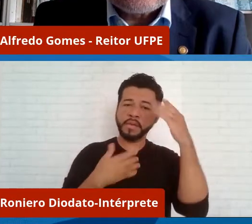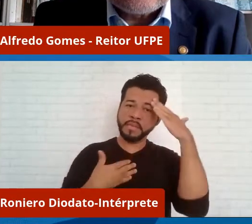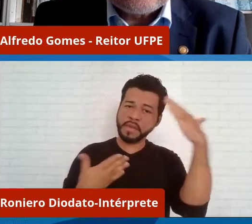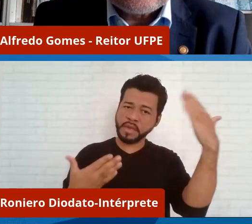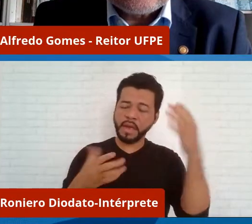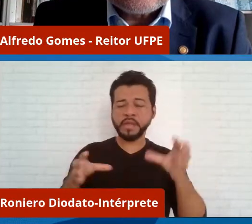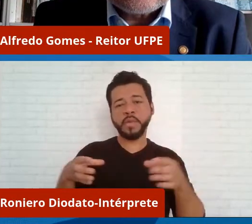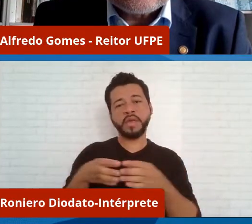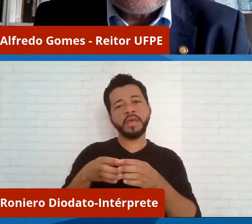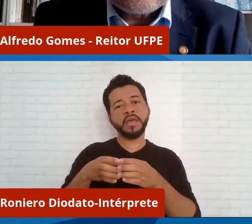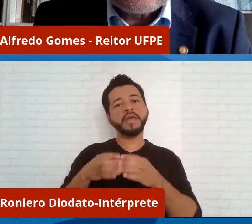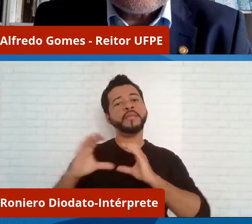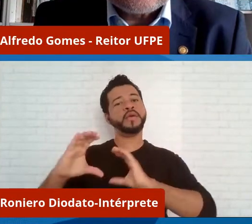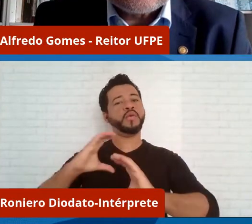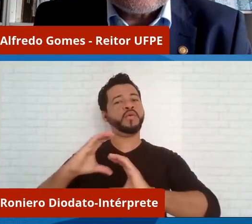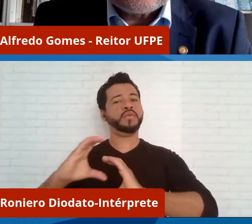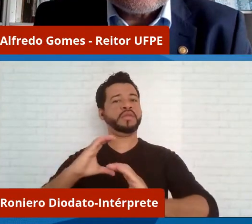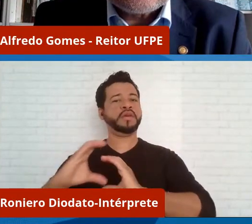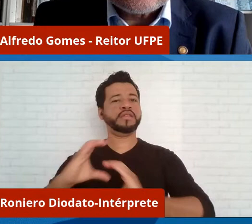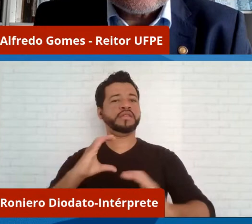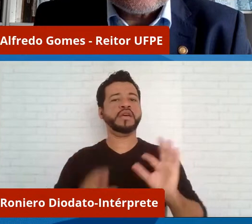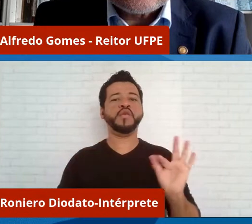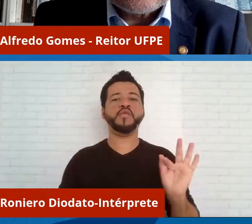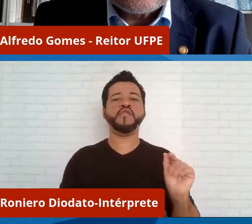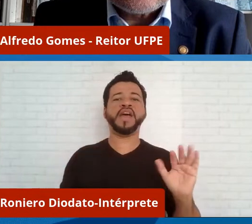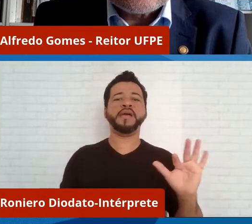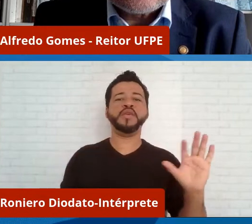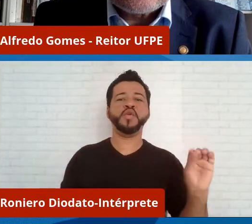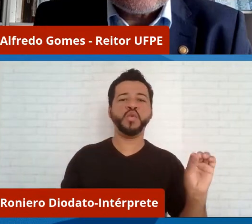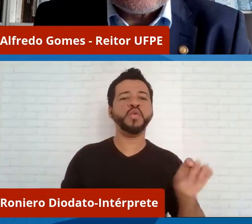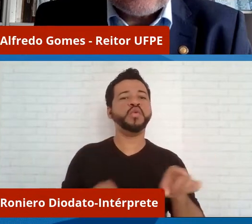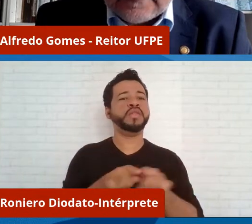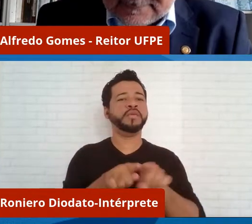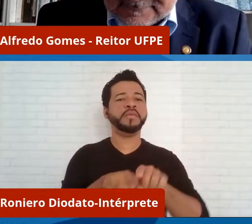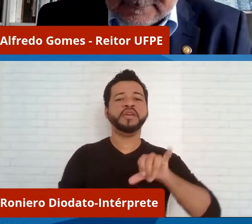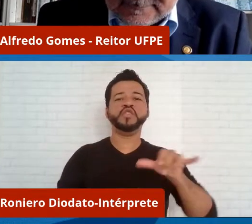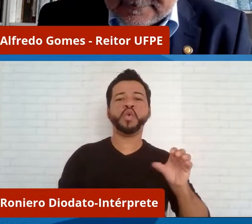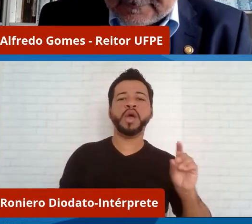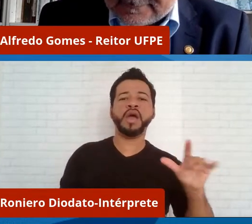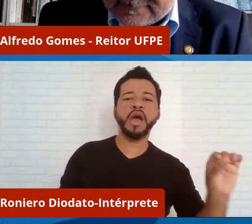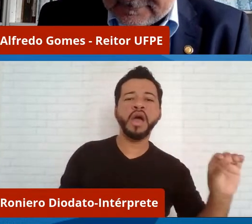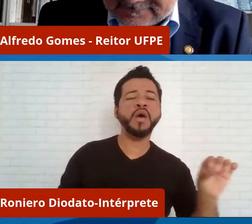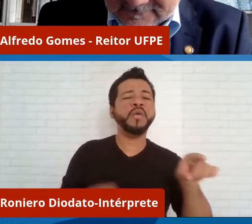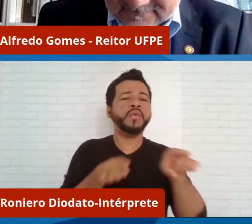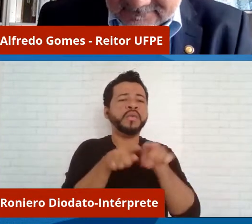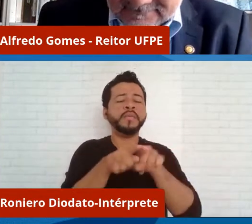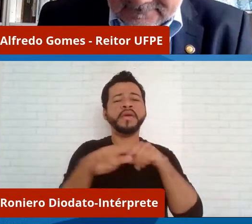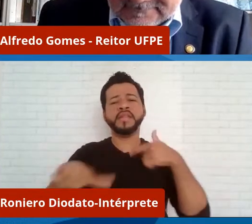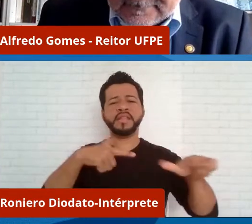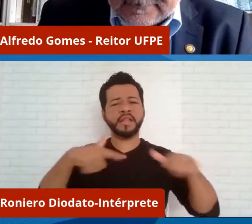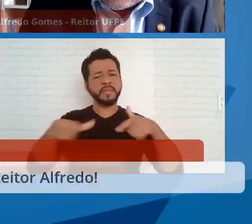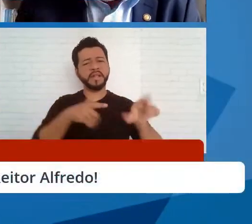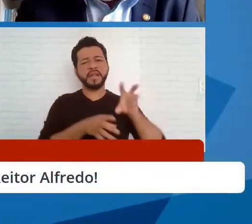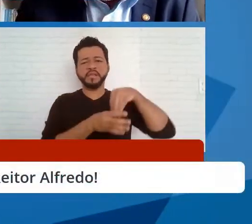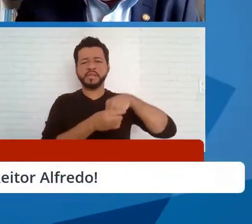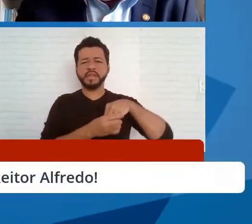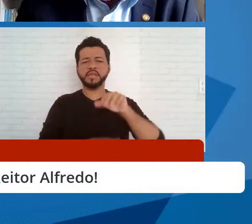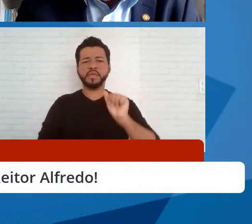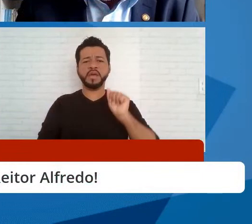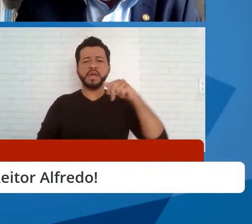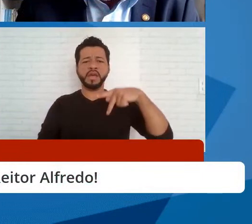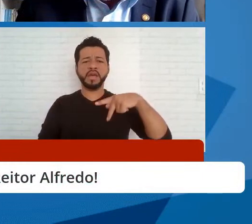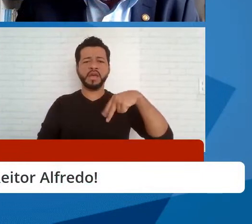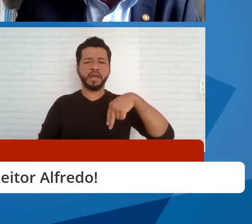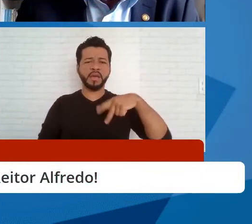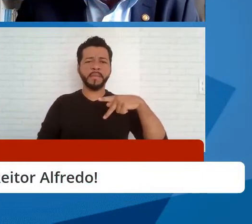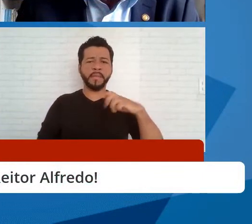comunicação, Fábio, que está aqui no backstage, João, e toda a equipe que tem trabalhado com a AMPED, que se colocou à